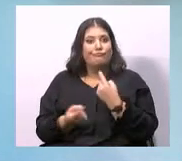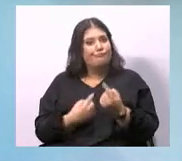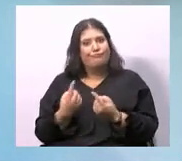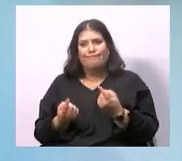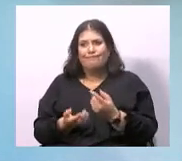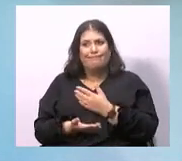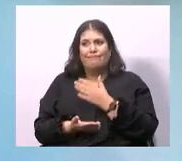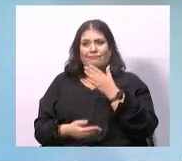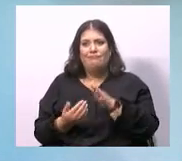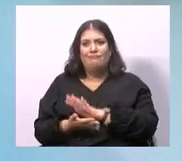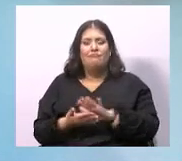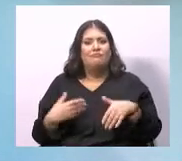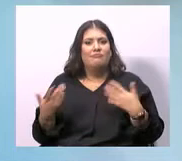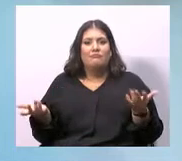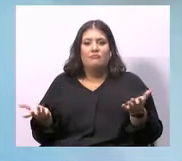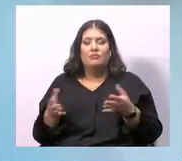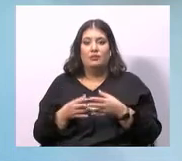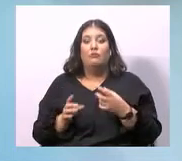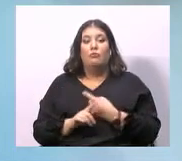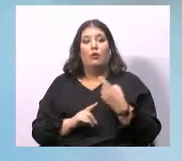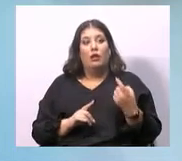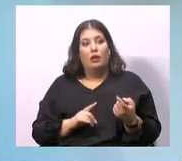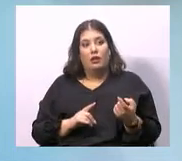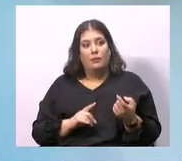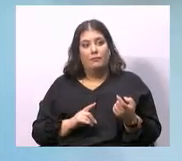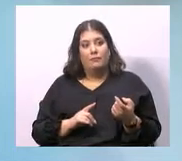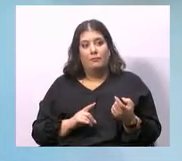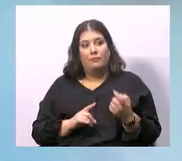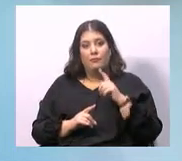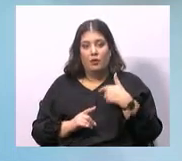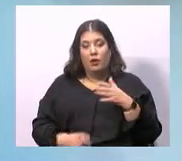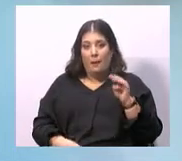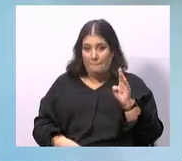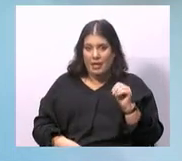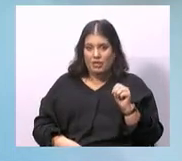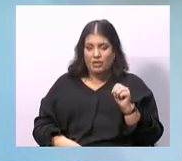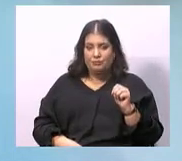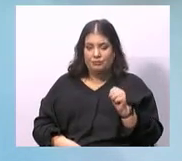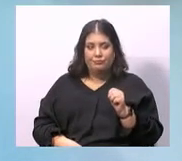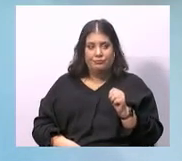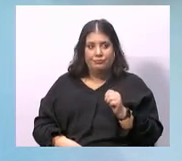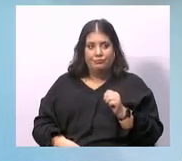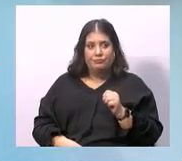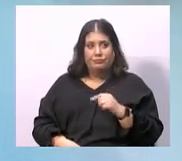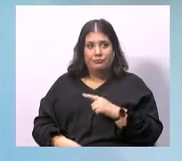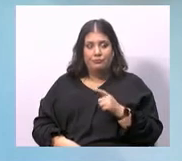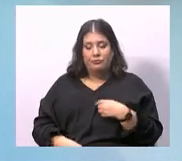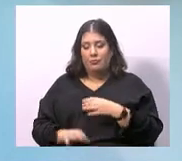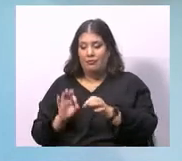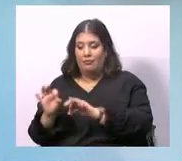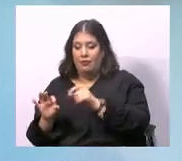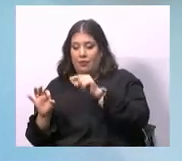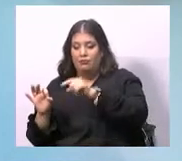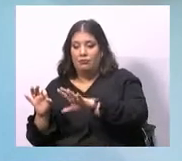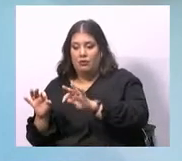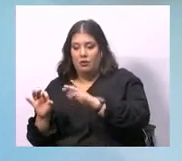surtem efeitos, não surtem resultados, porque, reparem, nós nos pés por um lado estamos a tratar o